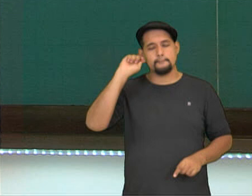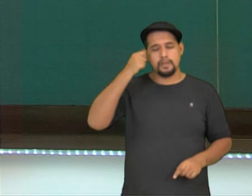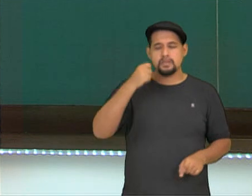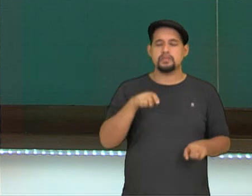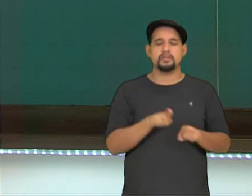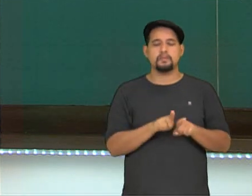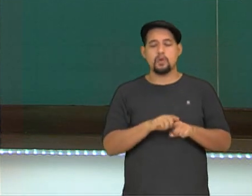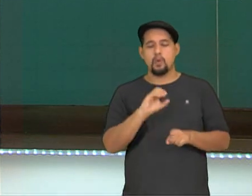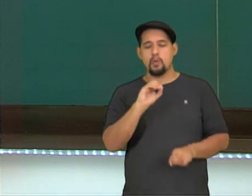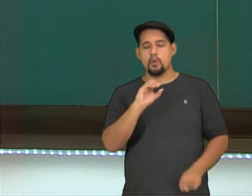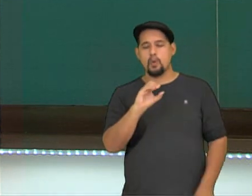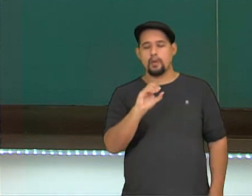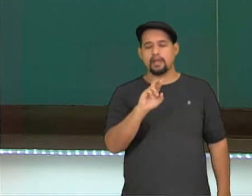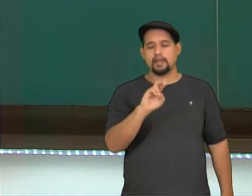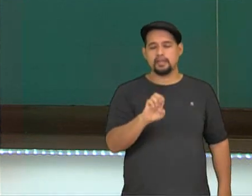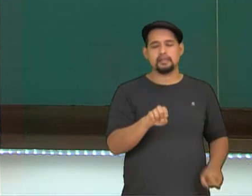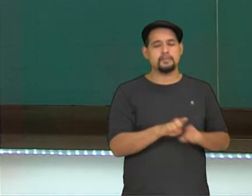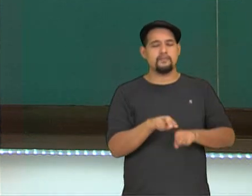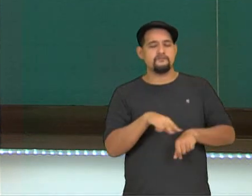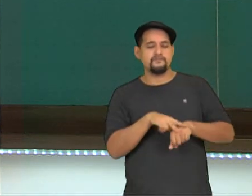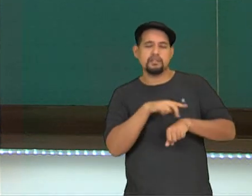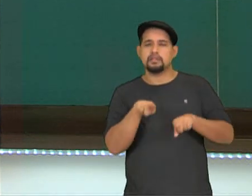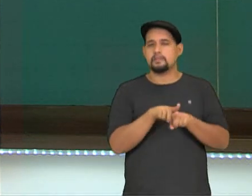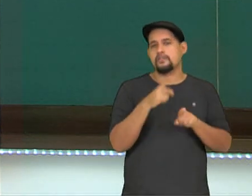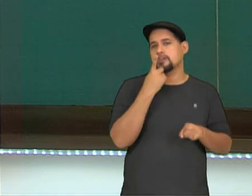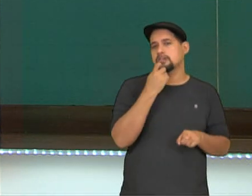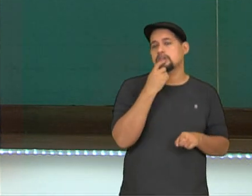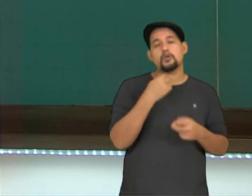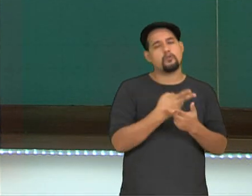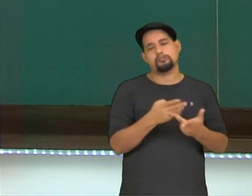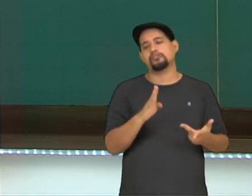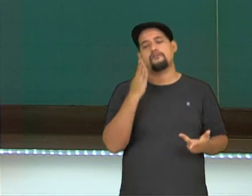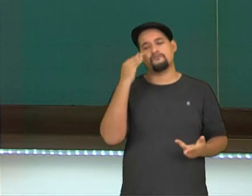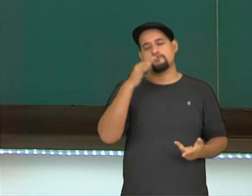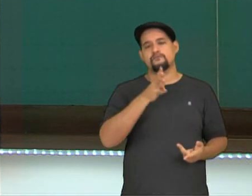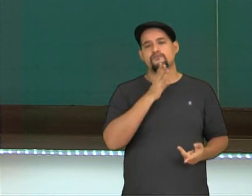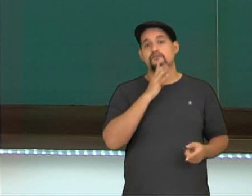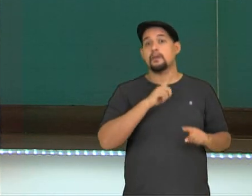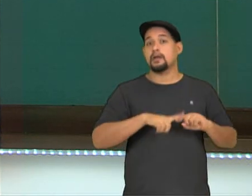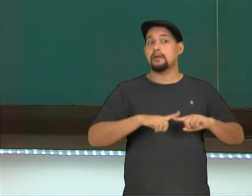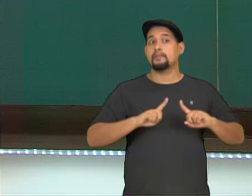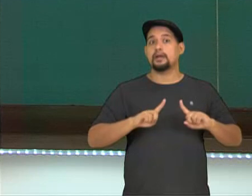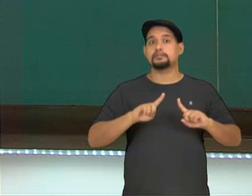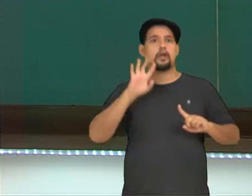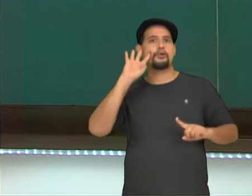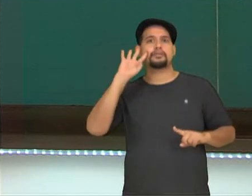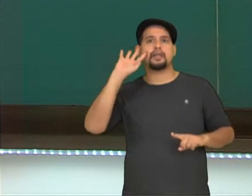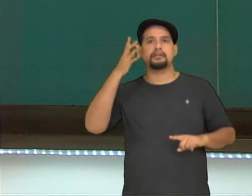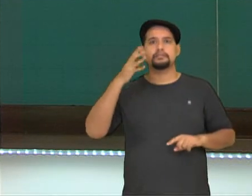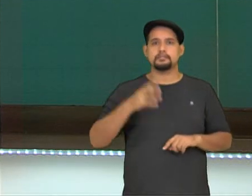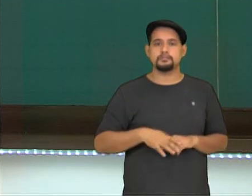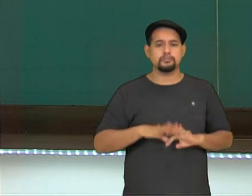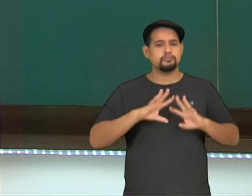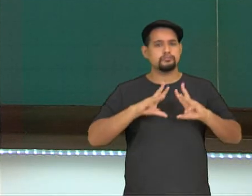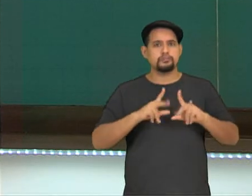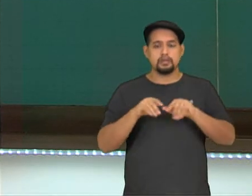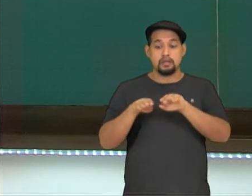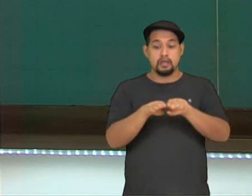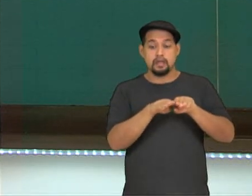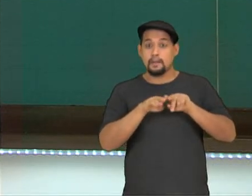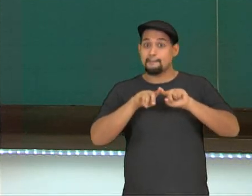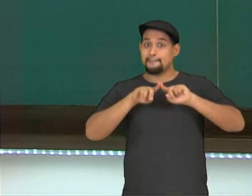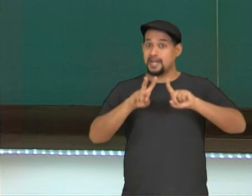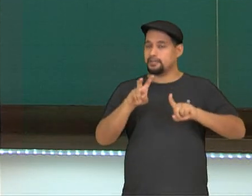o ocre, nós vimos o verde, nós vimos o vermelho, que eram cores que eram conhecidas. Só que, de repente, o que acontece? Tudo isso era um padrão, mas